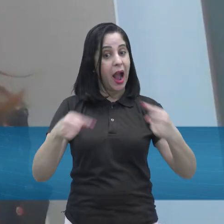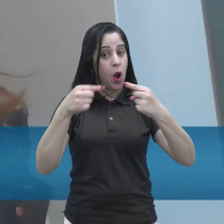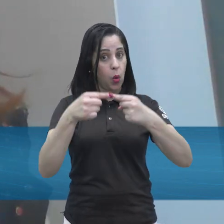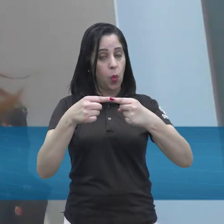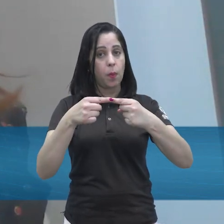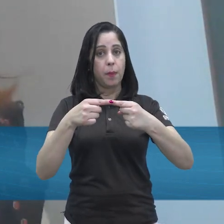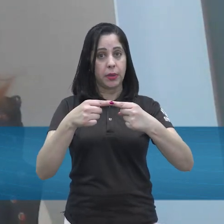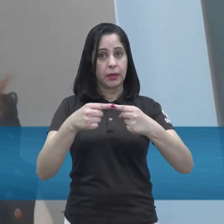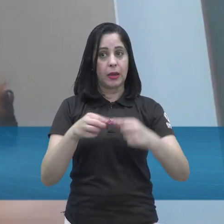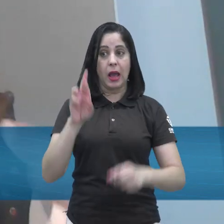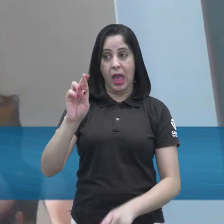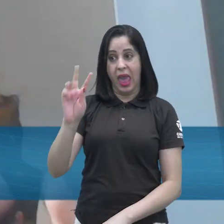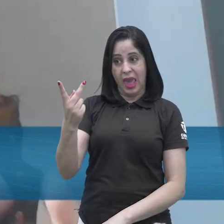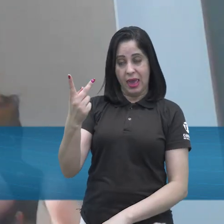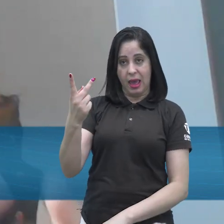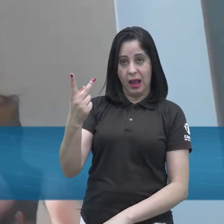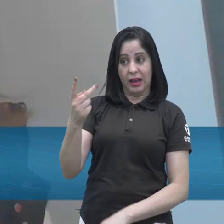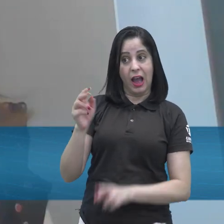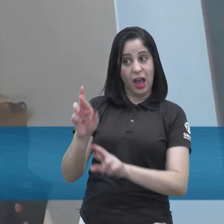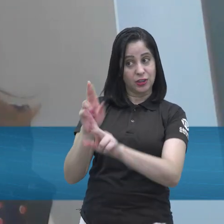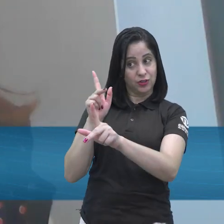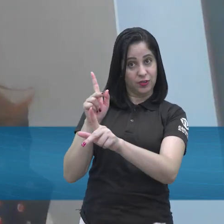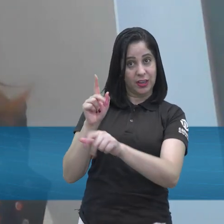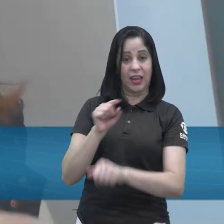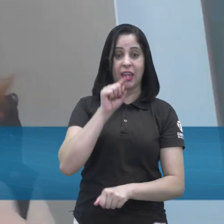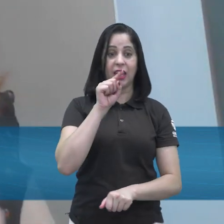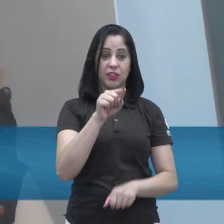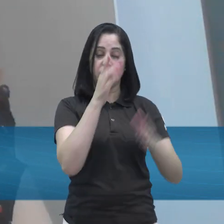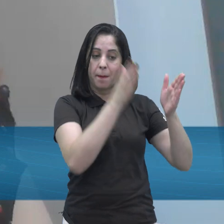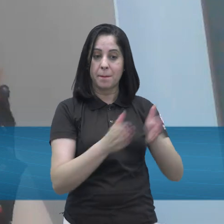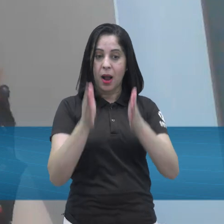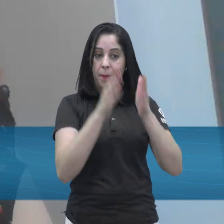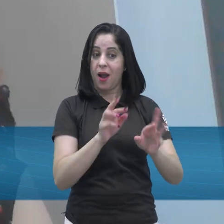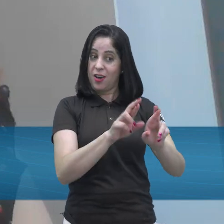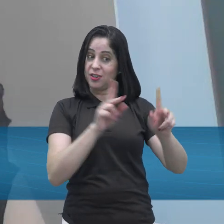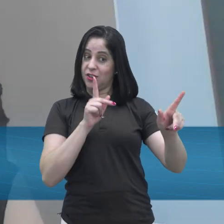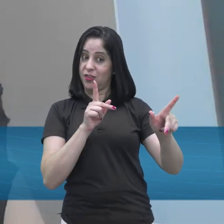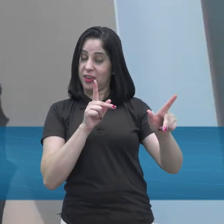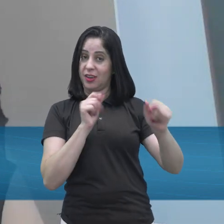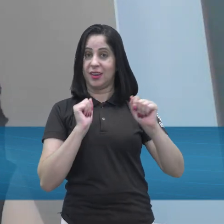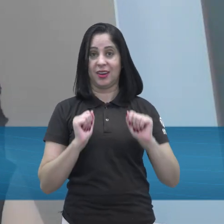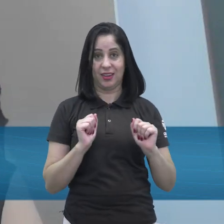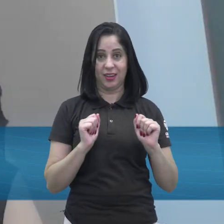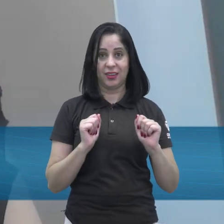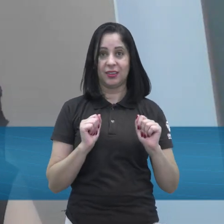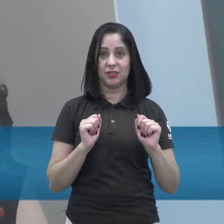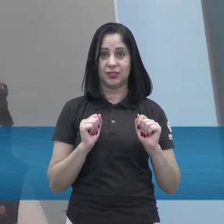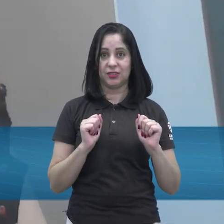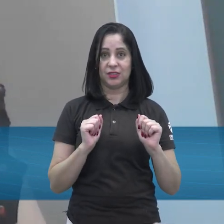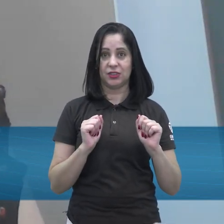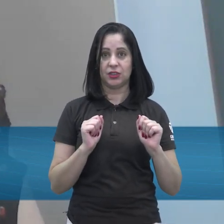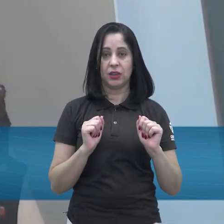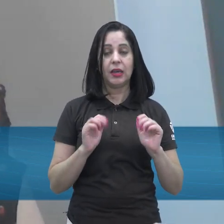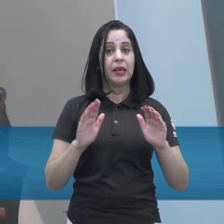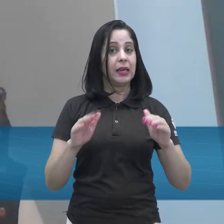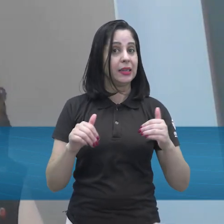necessidade diferente. O RH vai ter uma necessidade diferente, a produção uma necessidade diferente. Então,